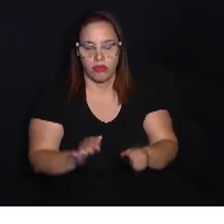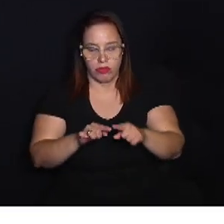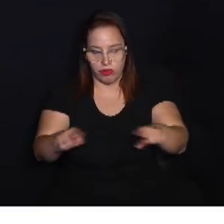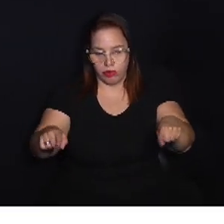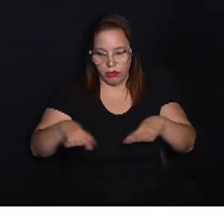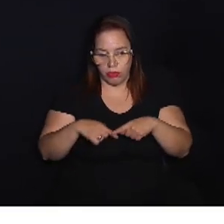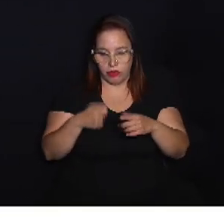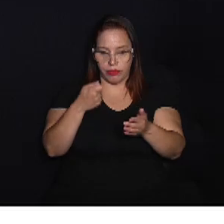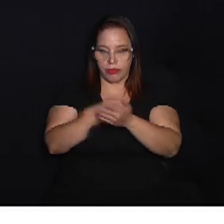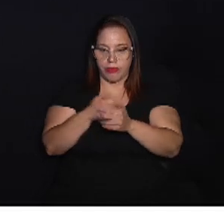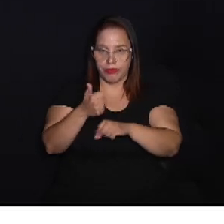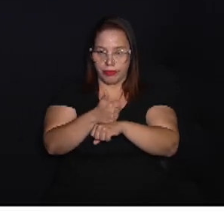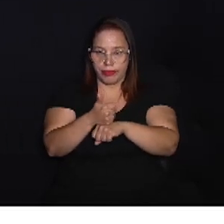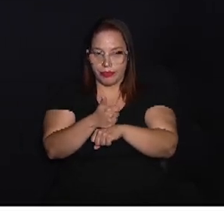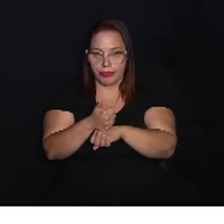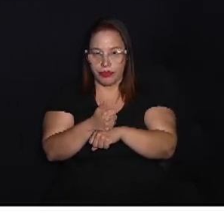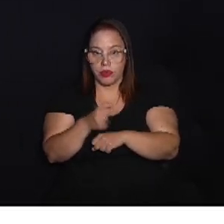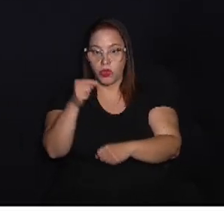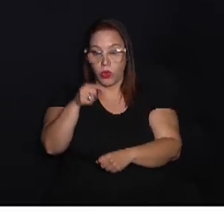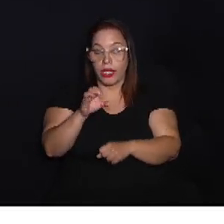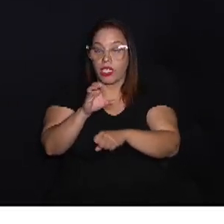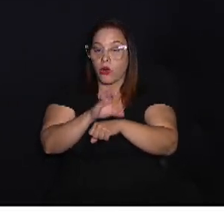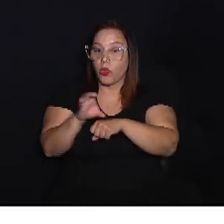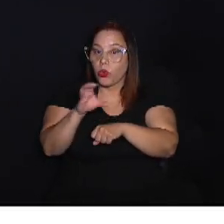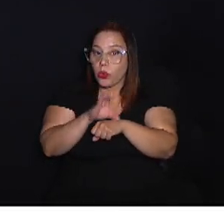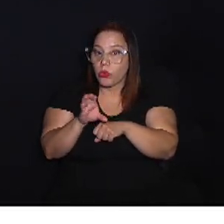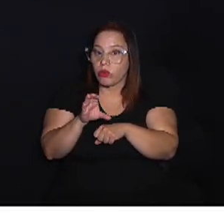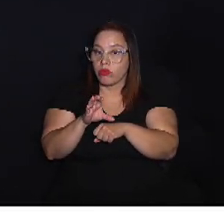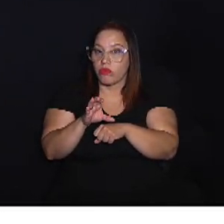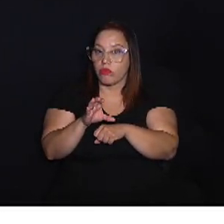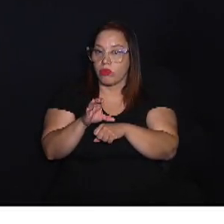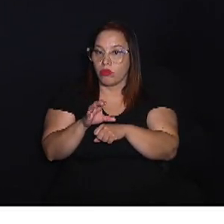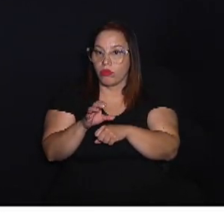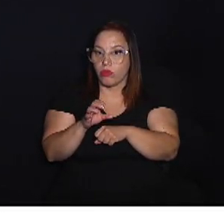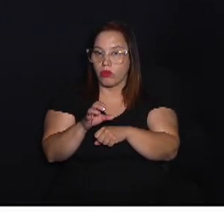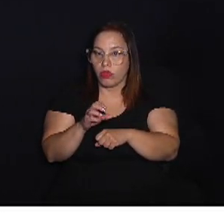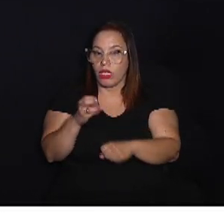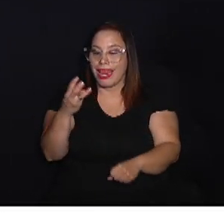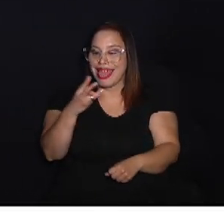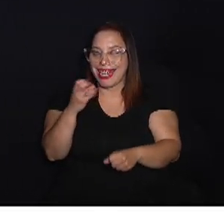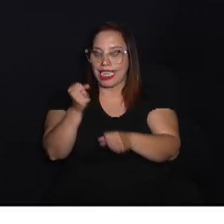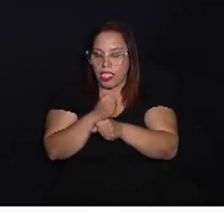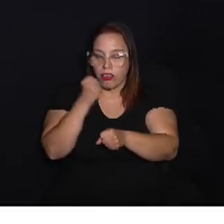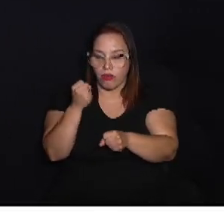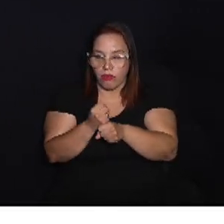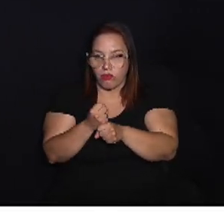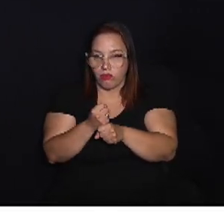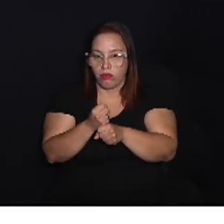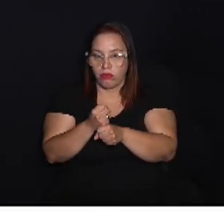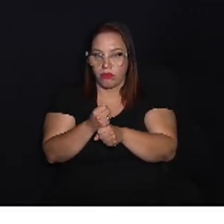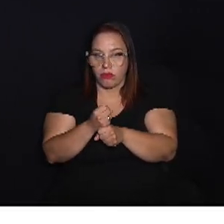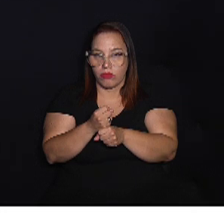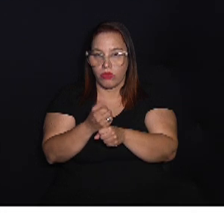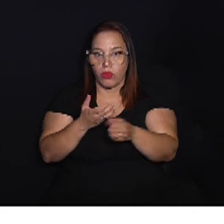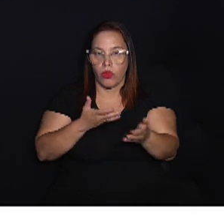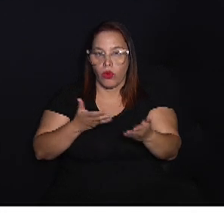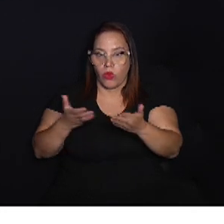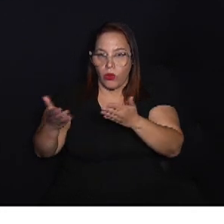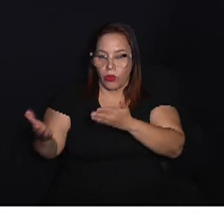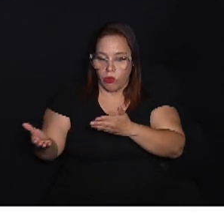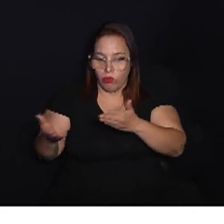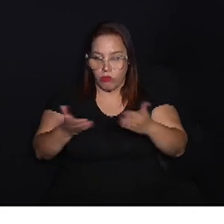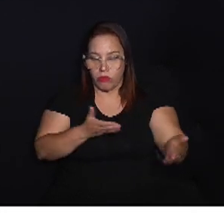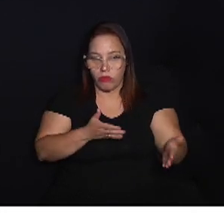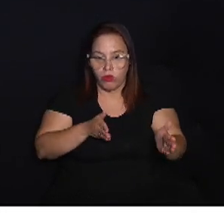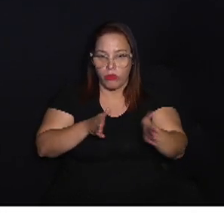de atuação. Esse curso ele tem duração de 3 anos e a gente vai perpassar um